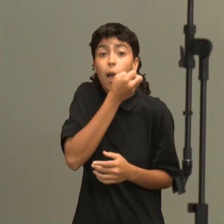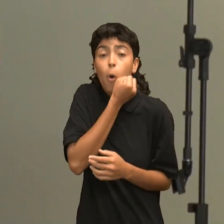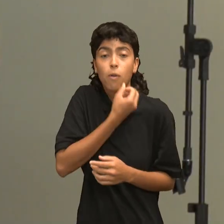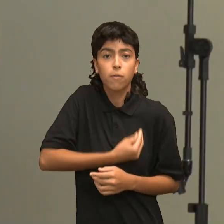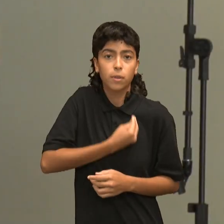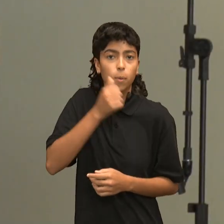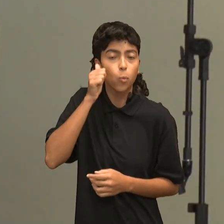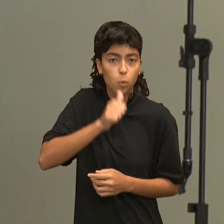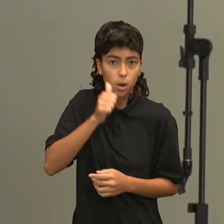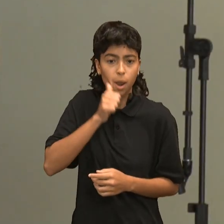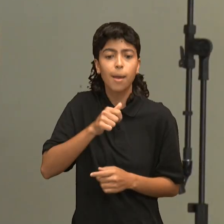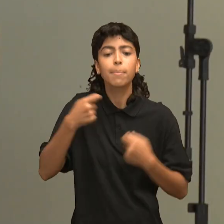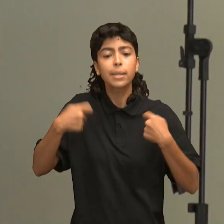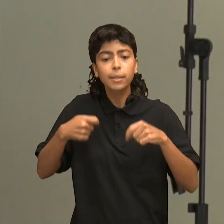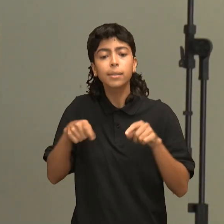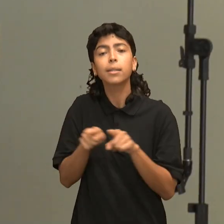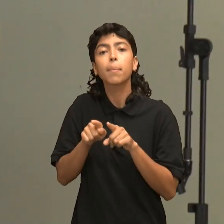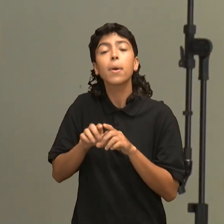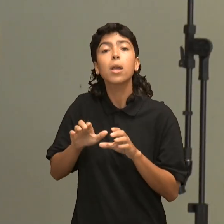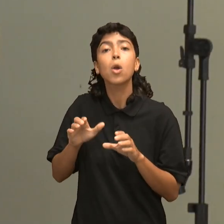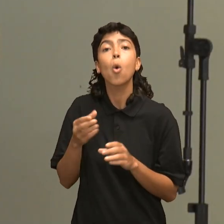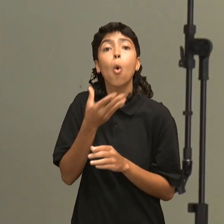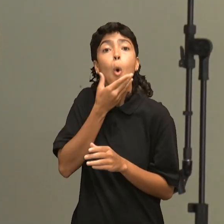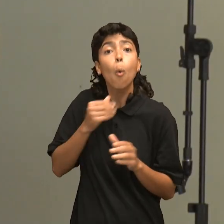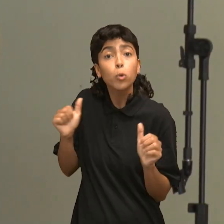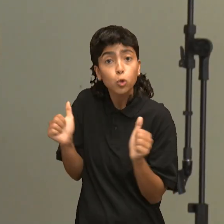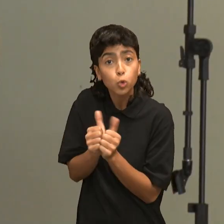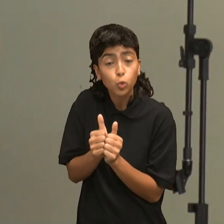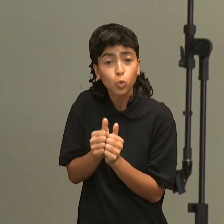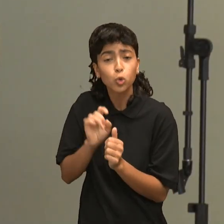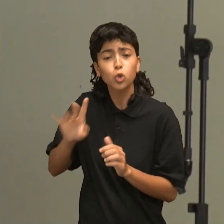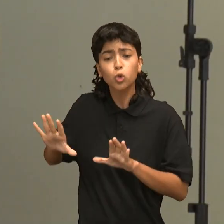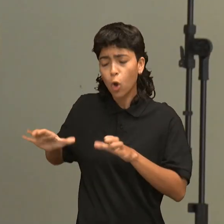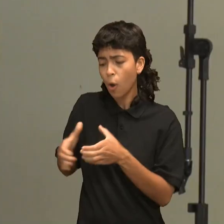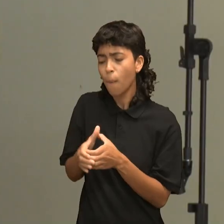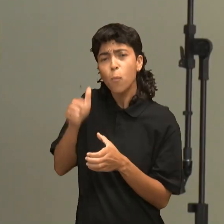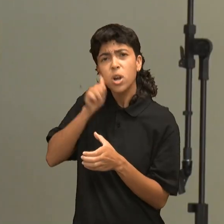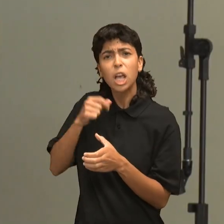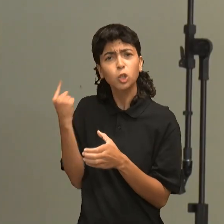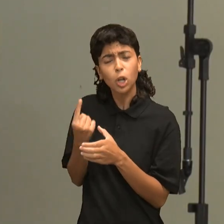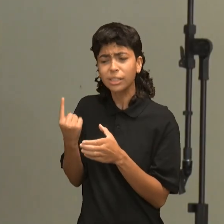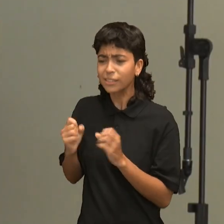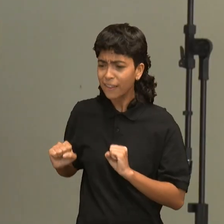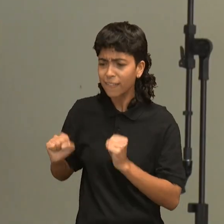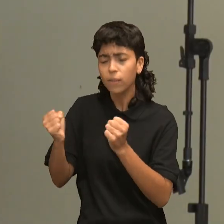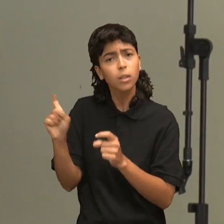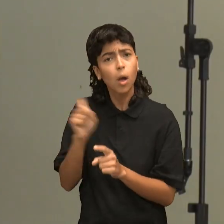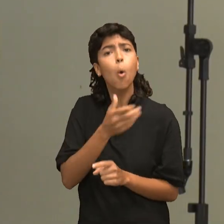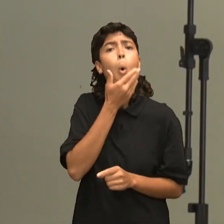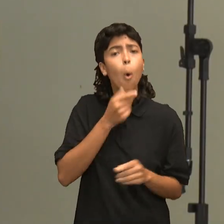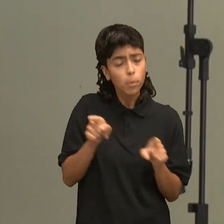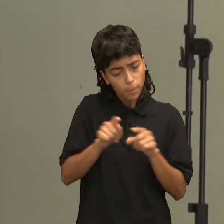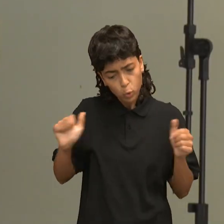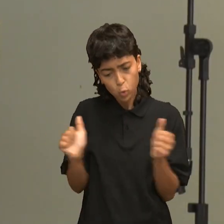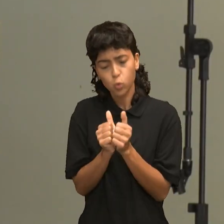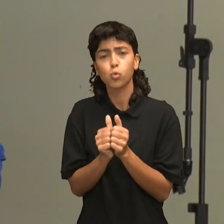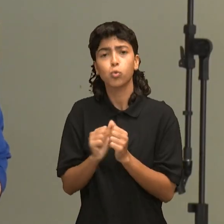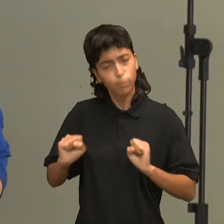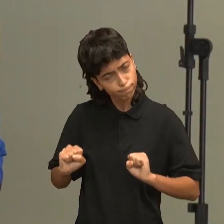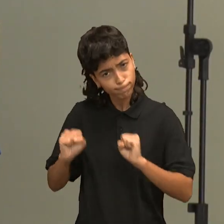também encampem junto com as mulheres essa campanha, para que a gente possa fortalecer